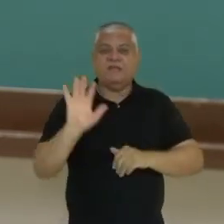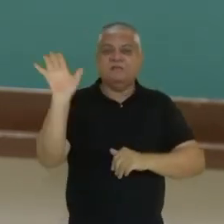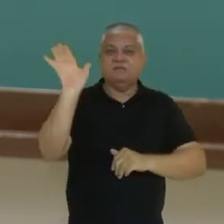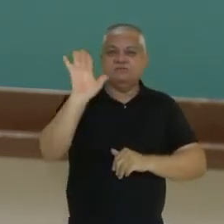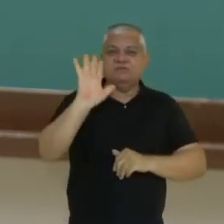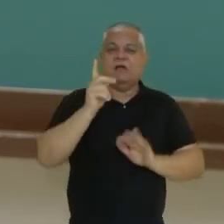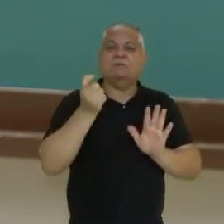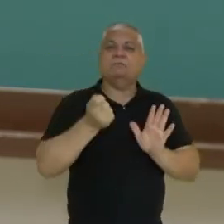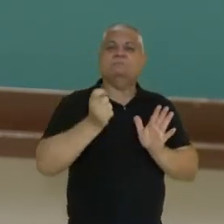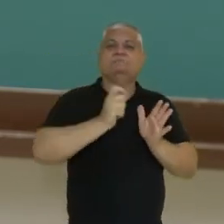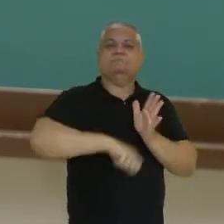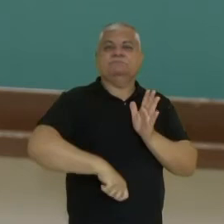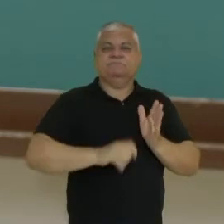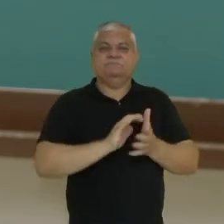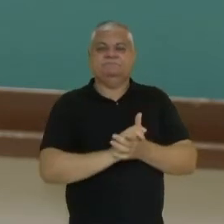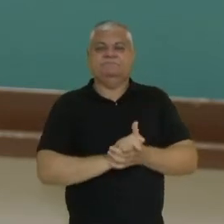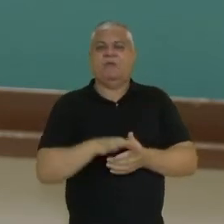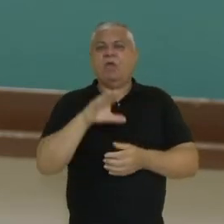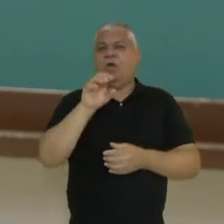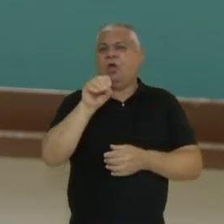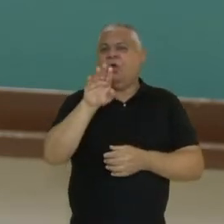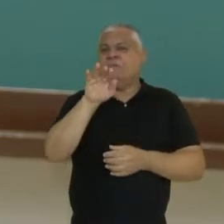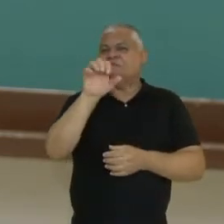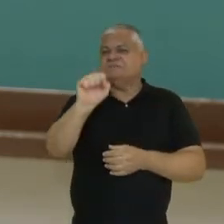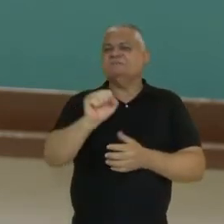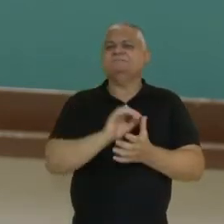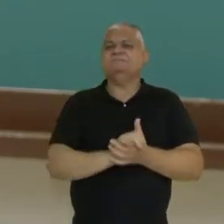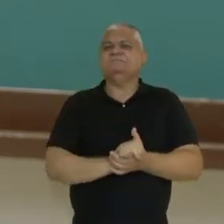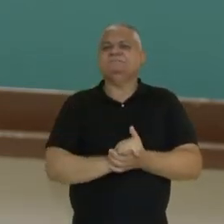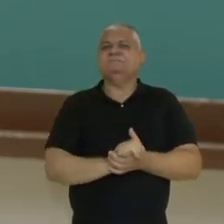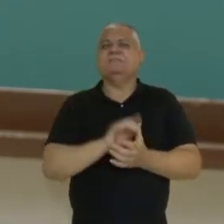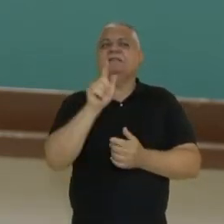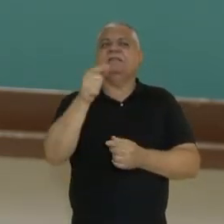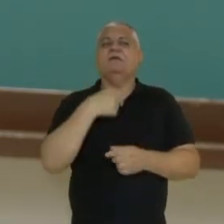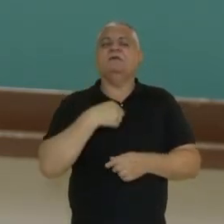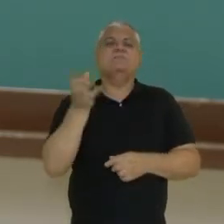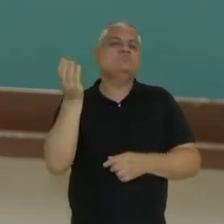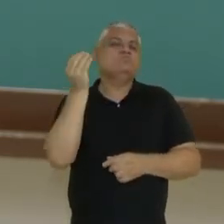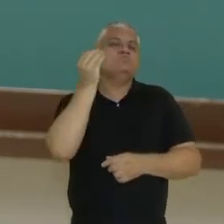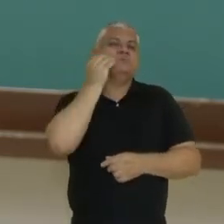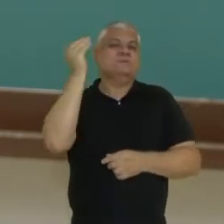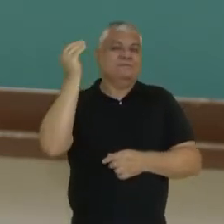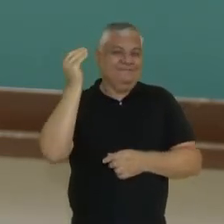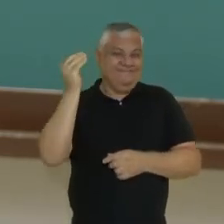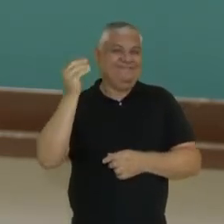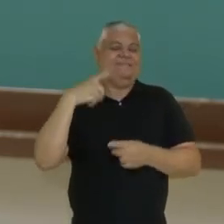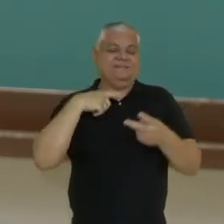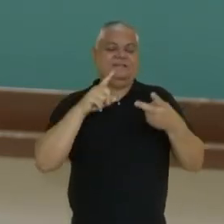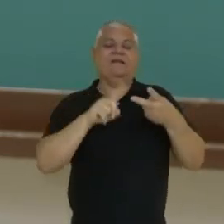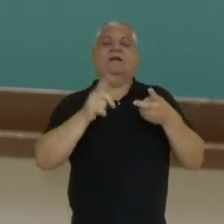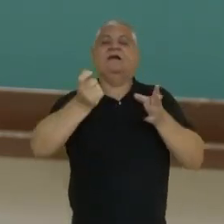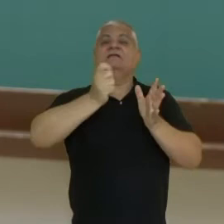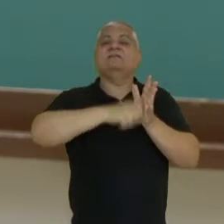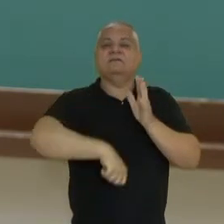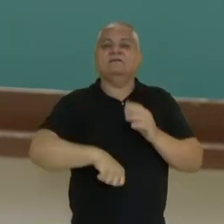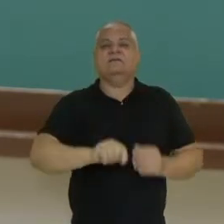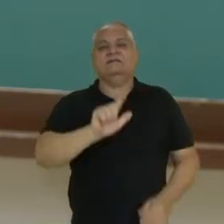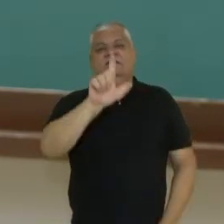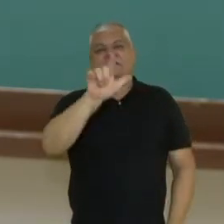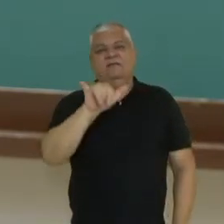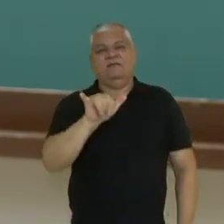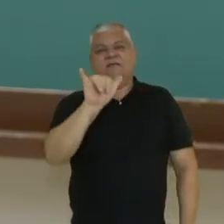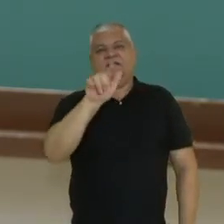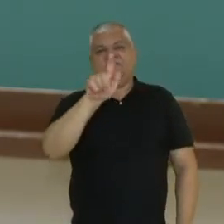uma observação. Então, nós identificamos que a saudação é beijo carinhoso e a assinatura o quê?